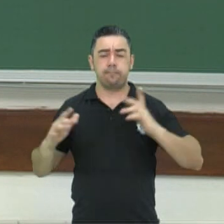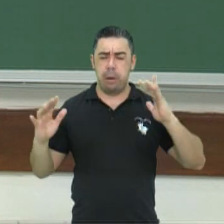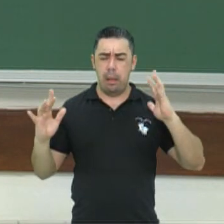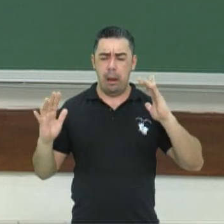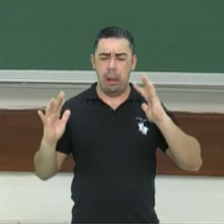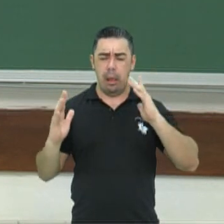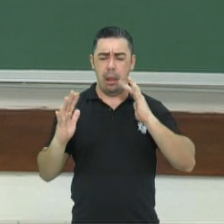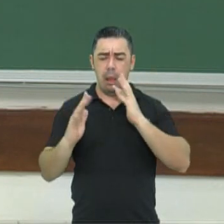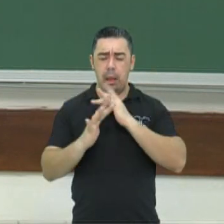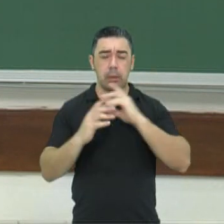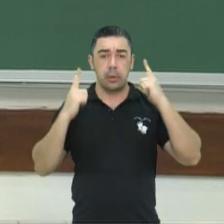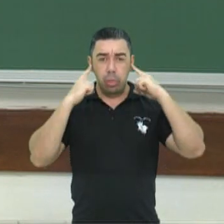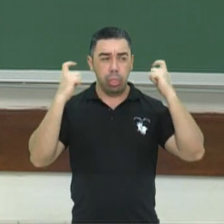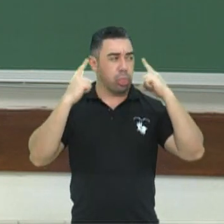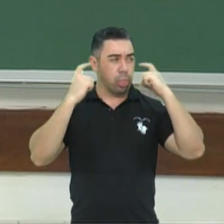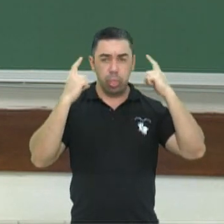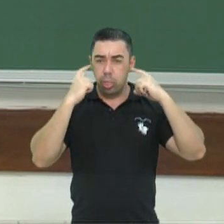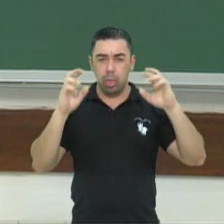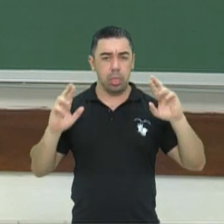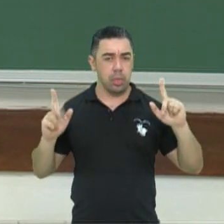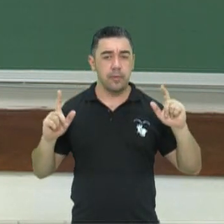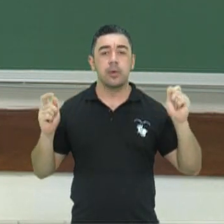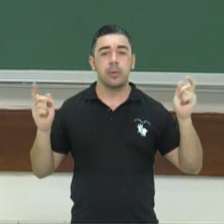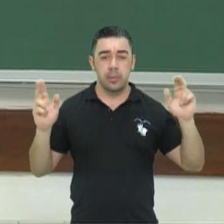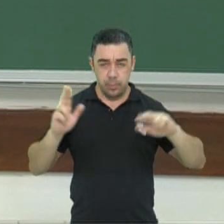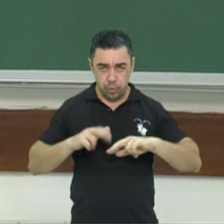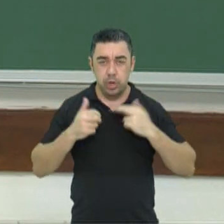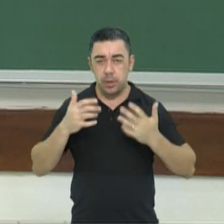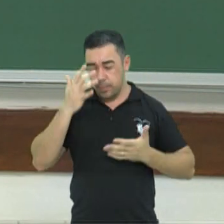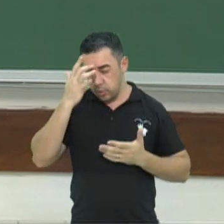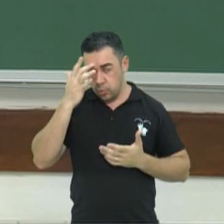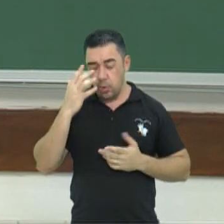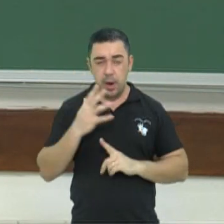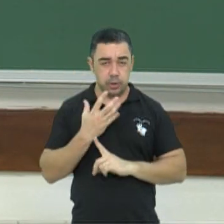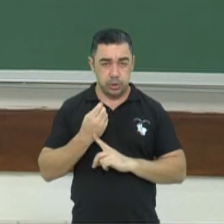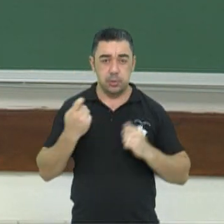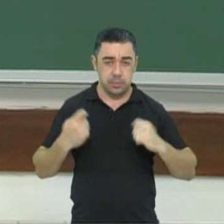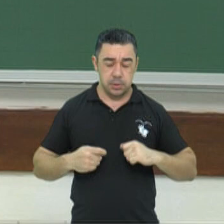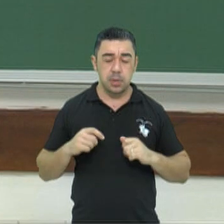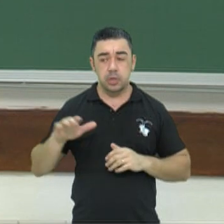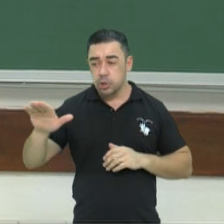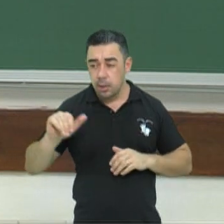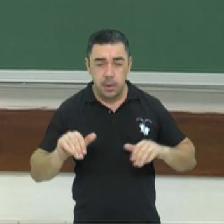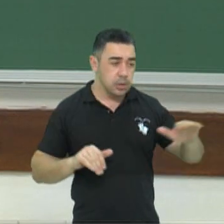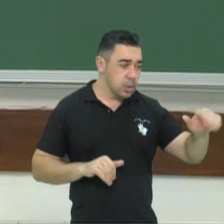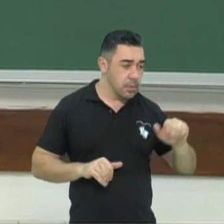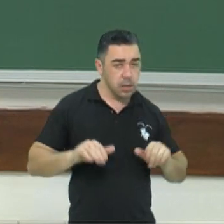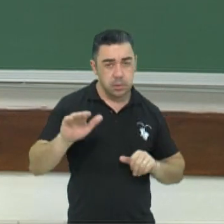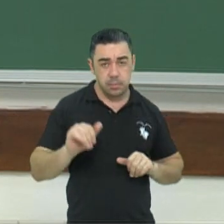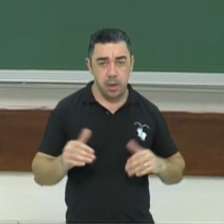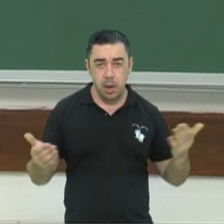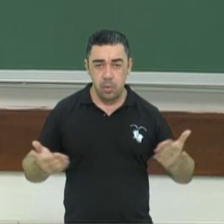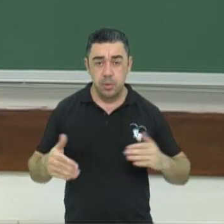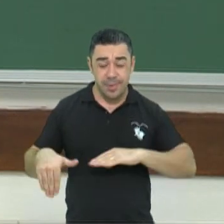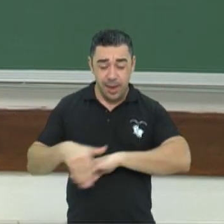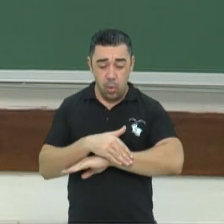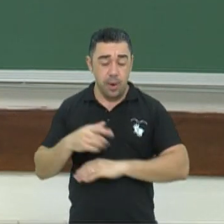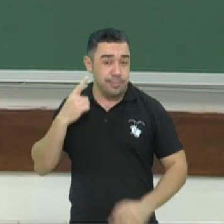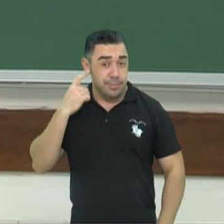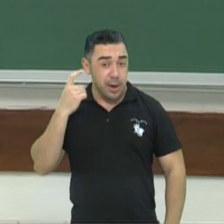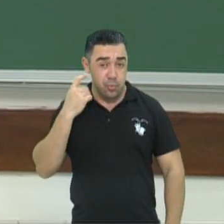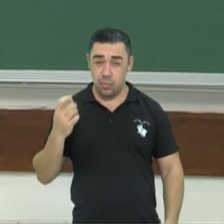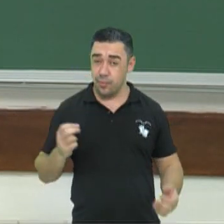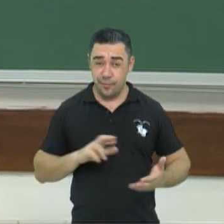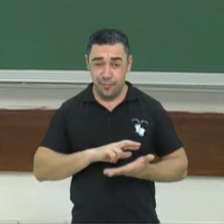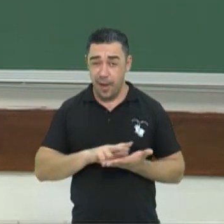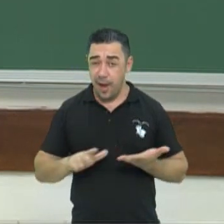Então, o artista ele tem que fazer alguma coisa que chame realmente a atenção, porque senão ninguém vai escutar, né? A rua já tem muitos barulhos, né? Então,